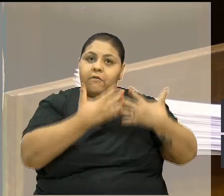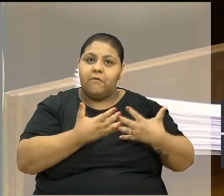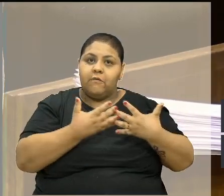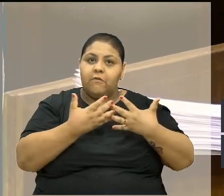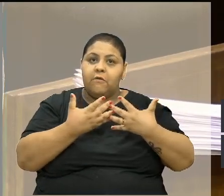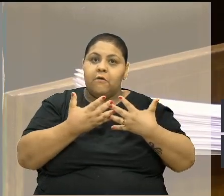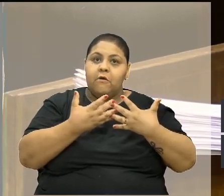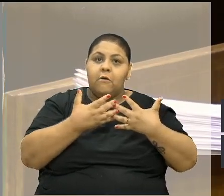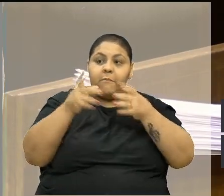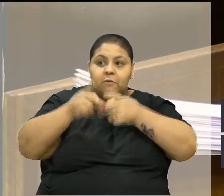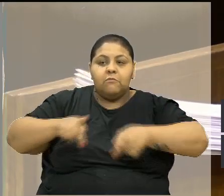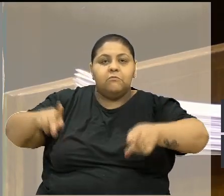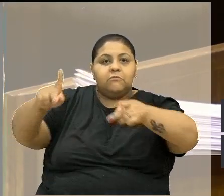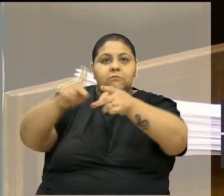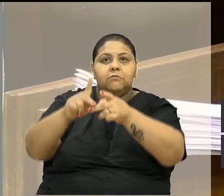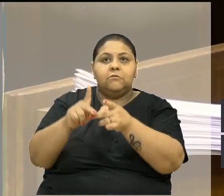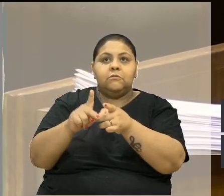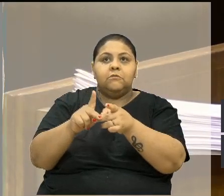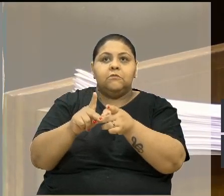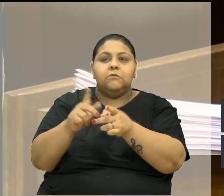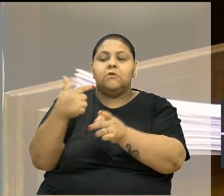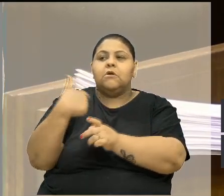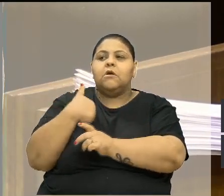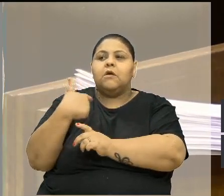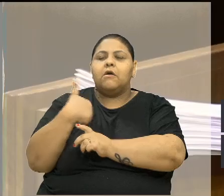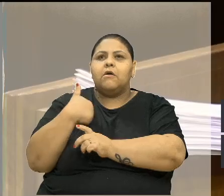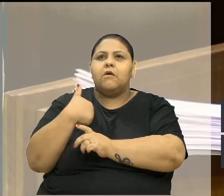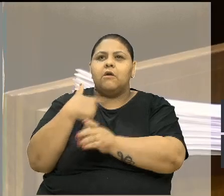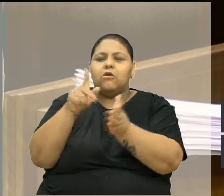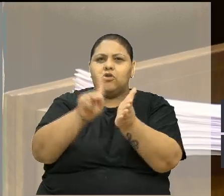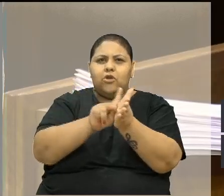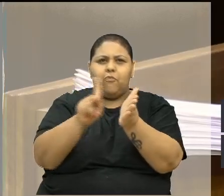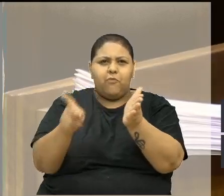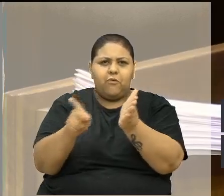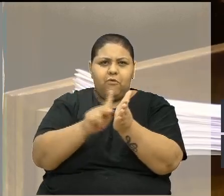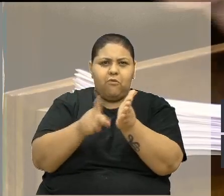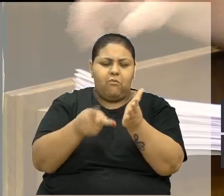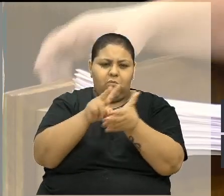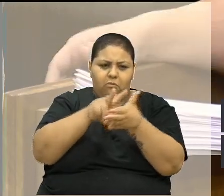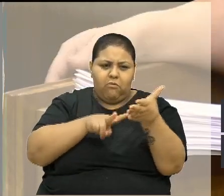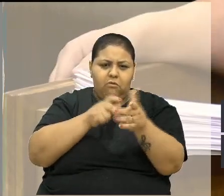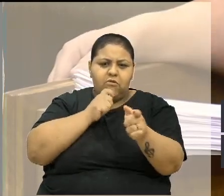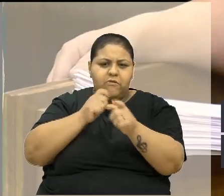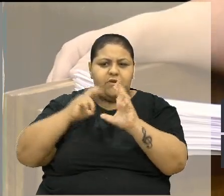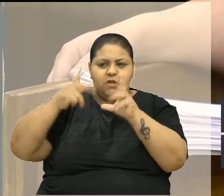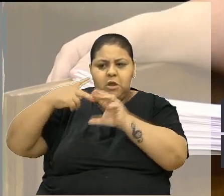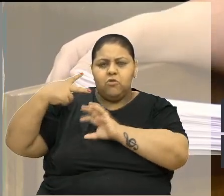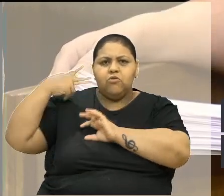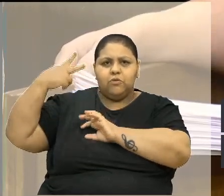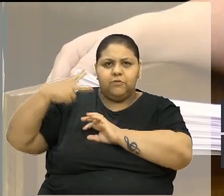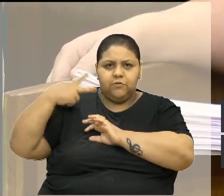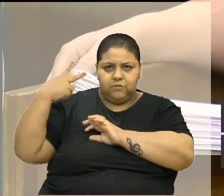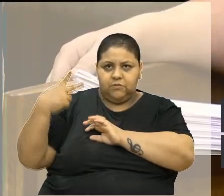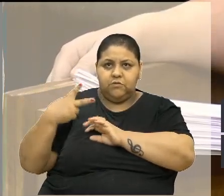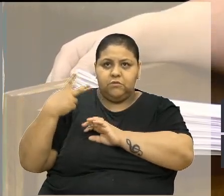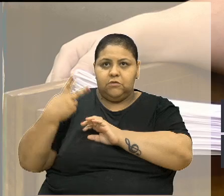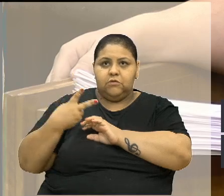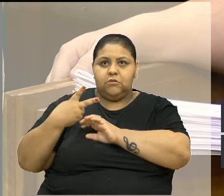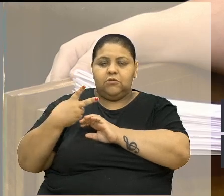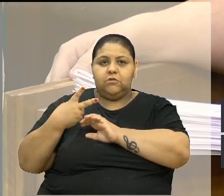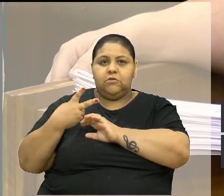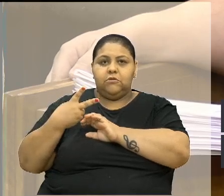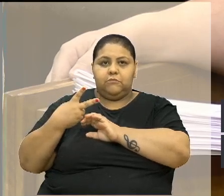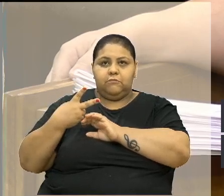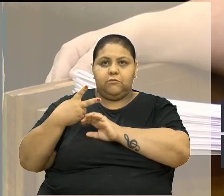nosso eleitor. Dizia naquela entrevista do Jornal Pioneiro, eles entrevistaram todos os vereadores que se elegeram ou